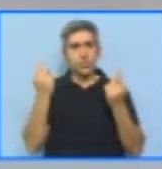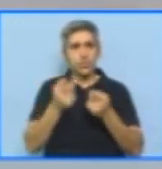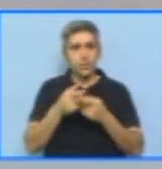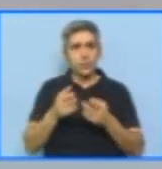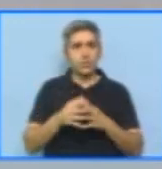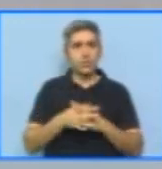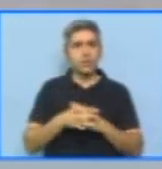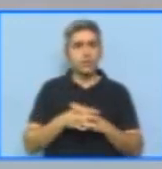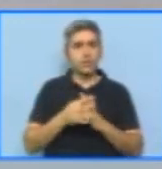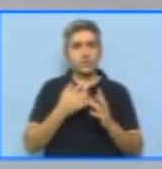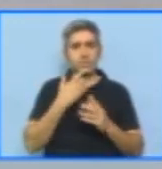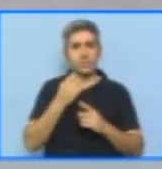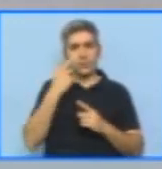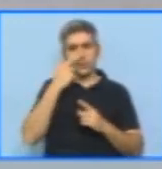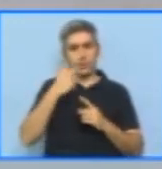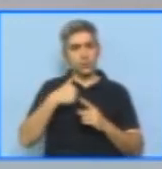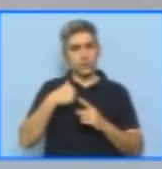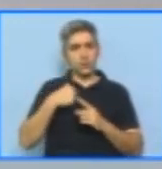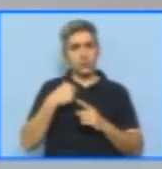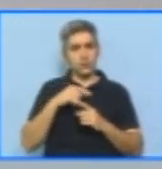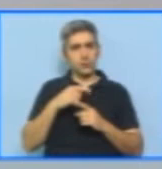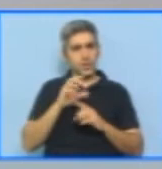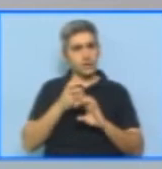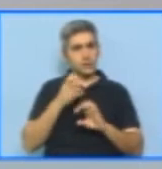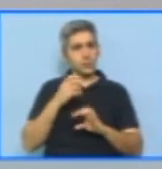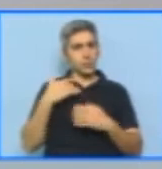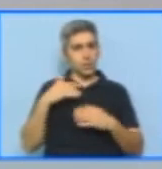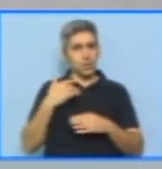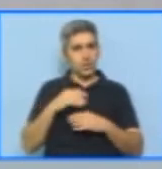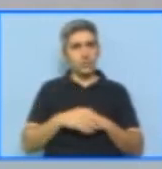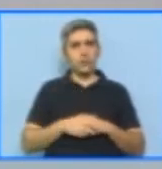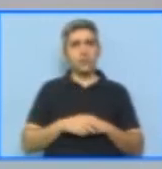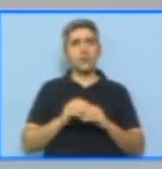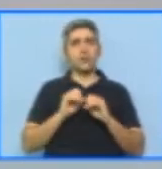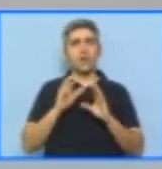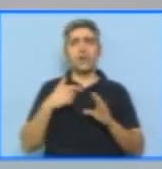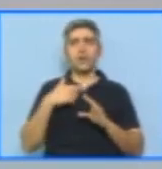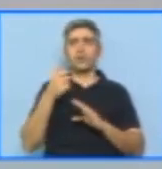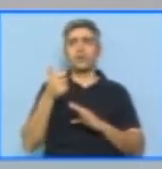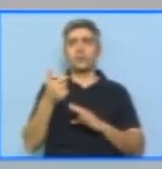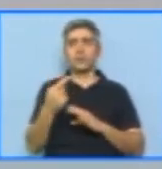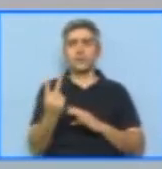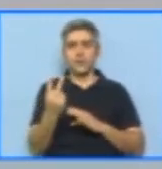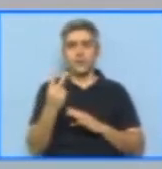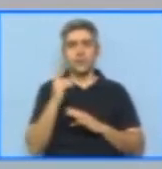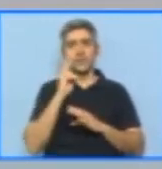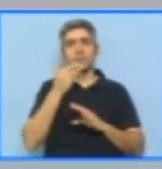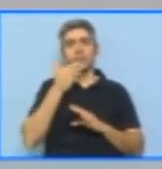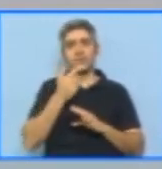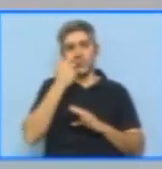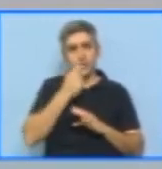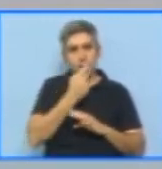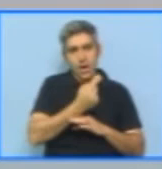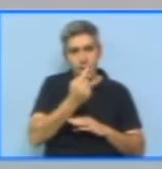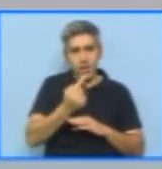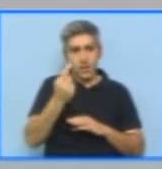são ditas na primeira pessoa e por isso têm mais relevo. É evidente que nós em televisão hoje também vivemos muito das experiências pessoais que são